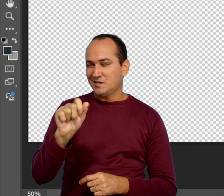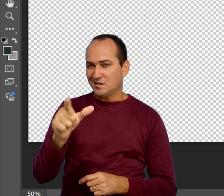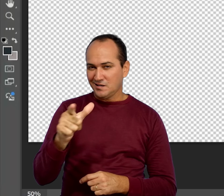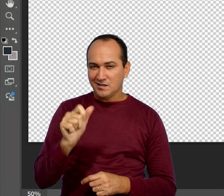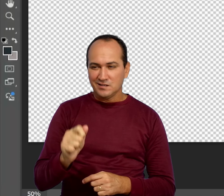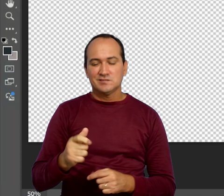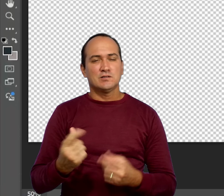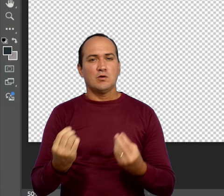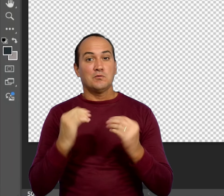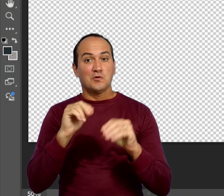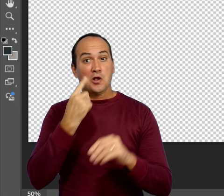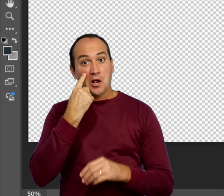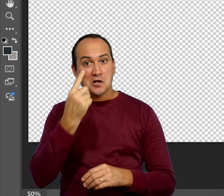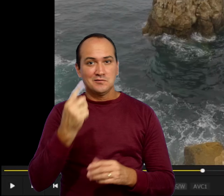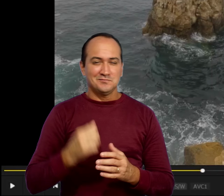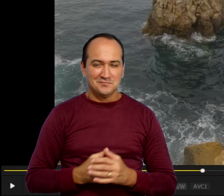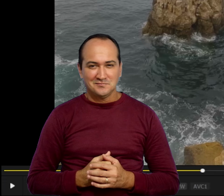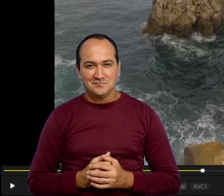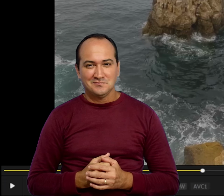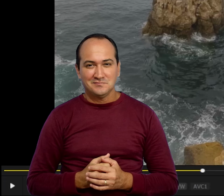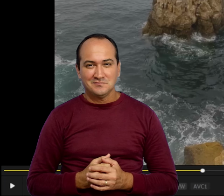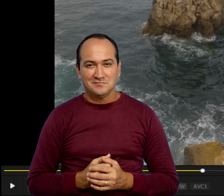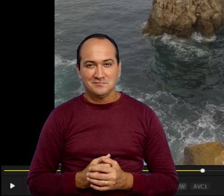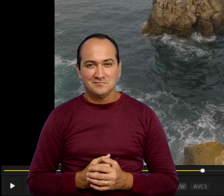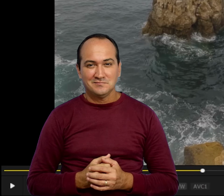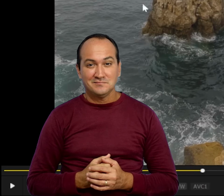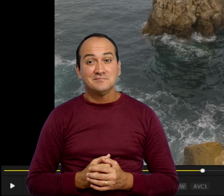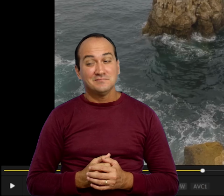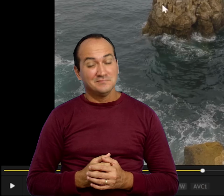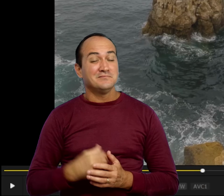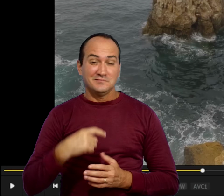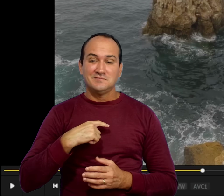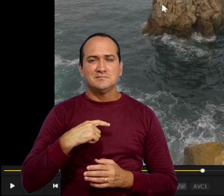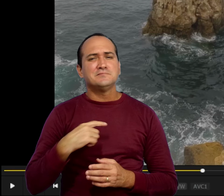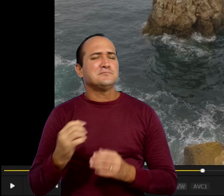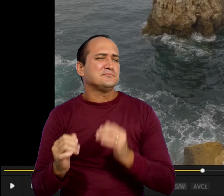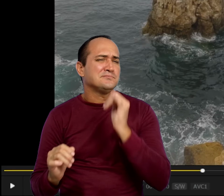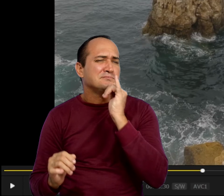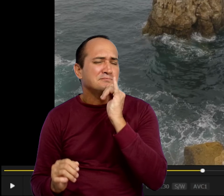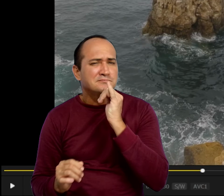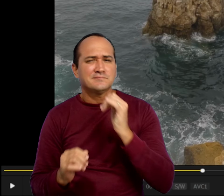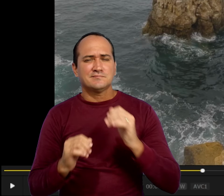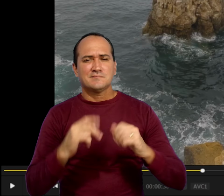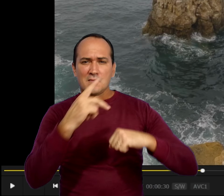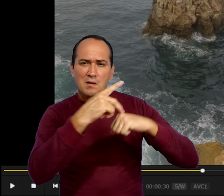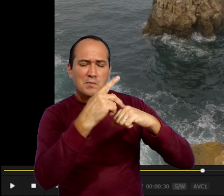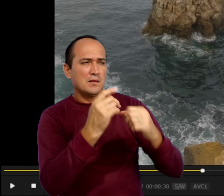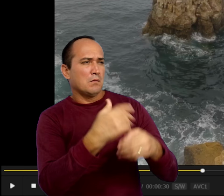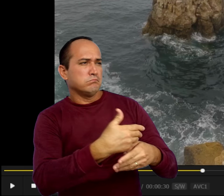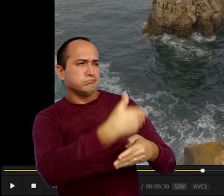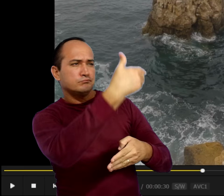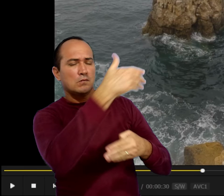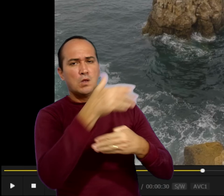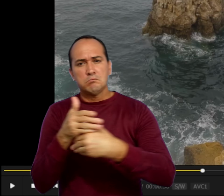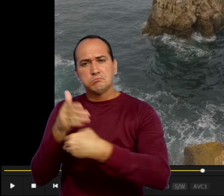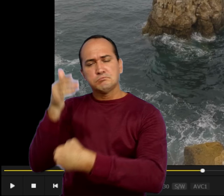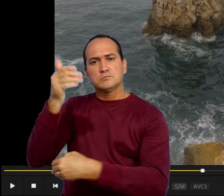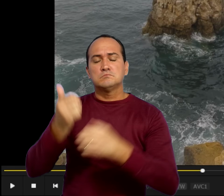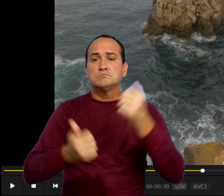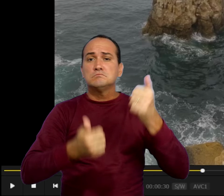como vocês viram ali, vou até deixar aberto aqui para vocês poderem visualizar, tinha essa rocha aqui, era interessante, mas essa paisagem